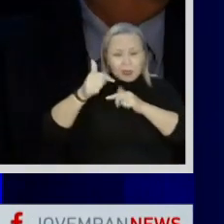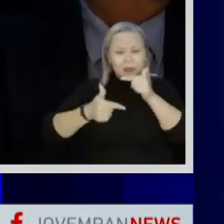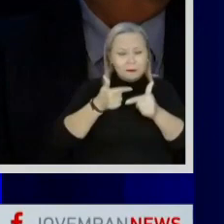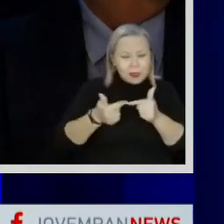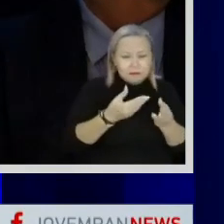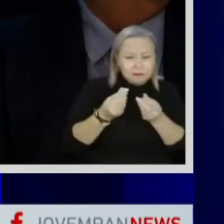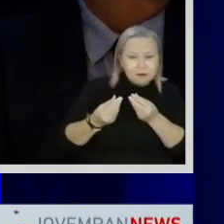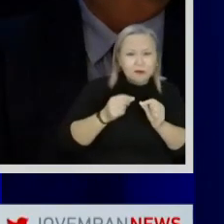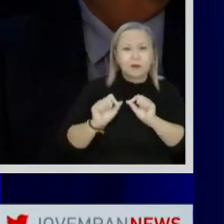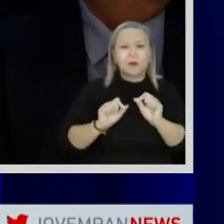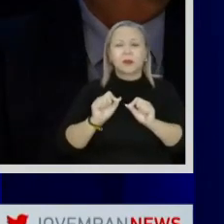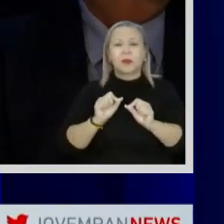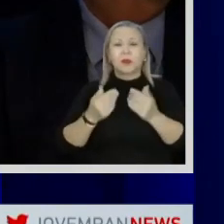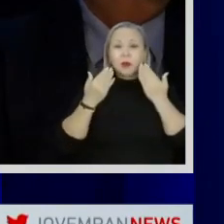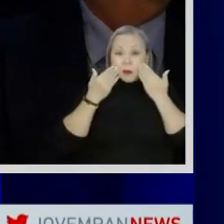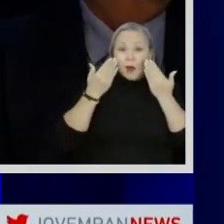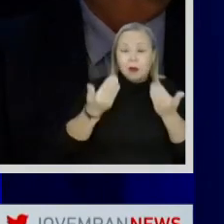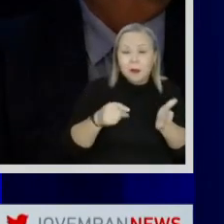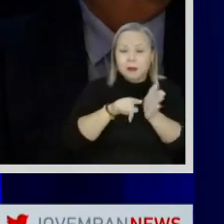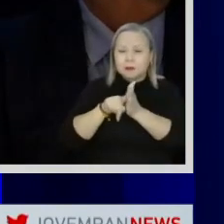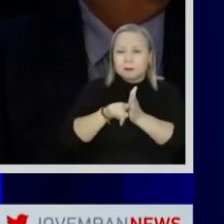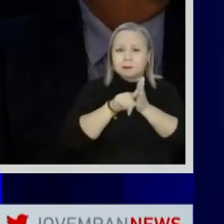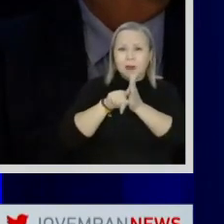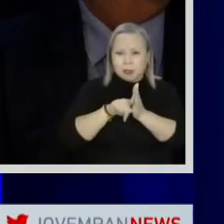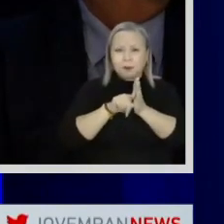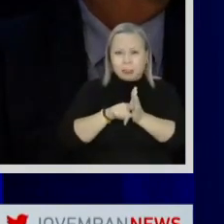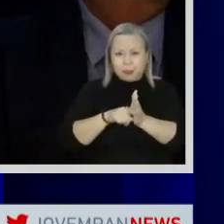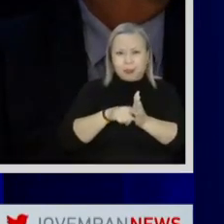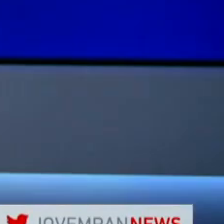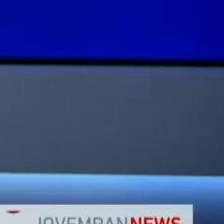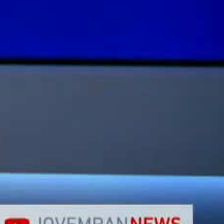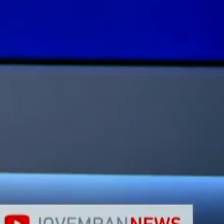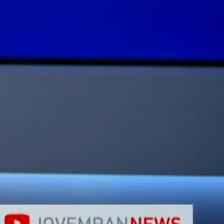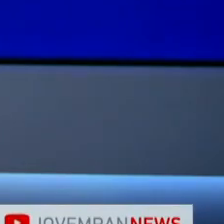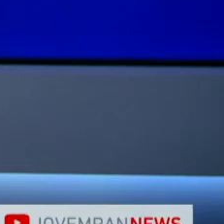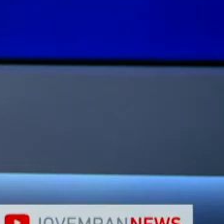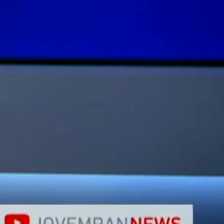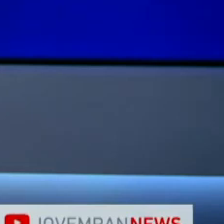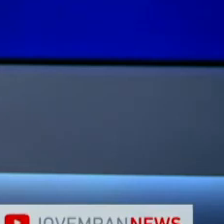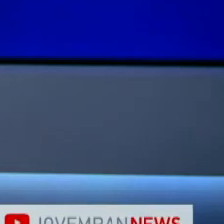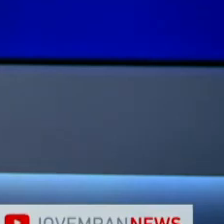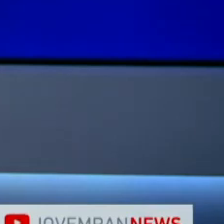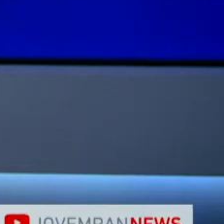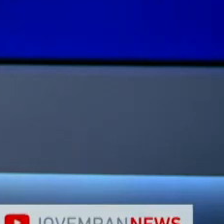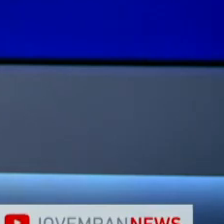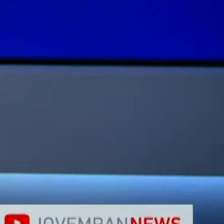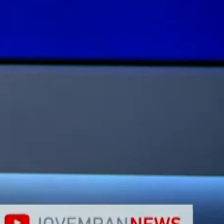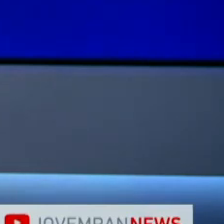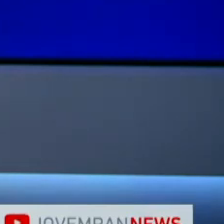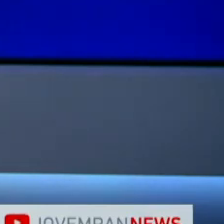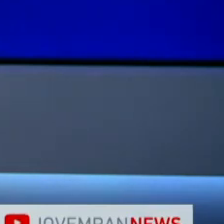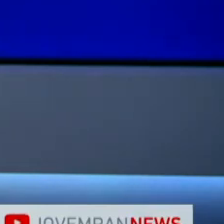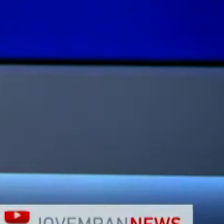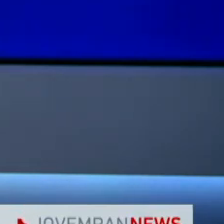razão, afinal de contas, estamos defendendo a democracia. A democracia para quem? Perfeito. Bom, eu quero muito, mas muito agradecer a audiência